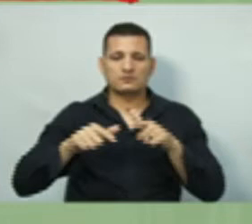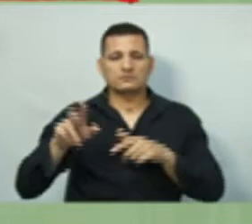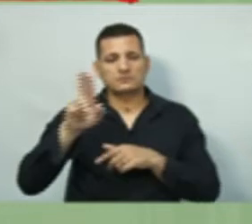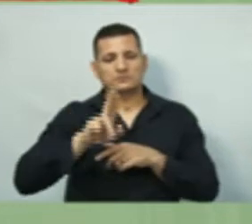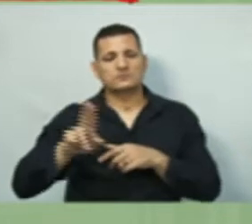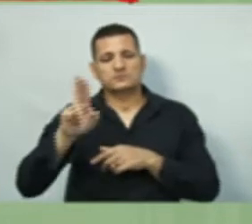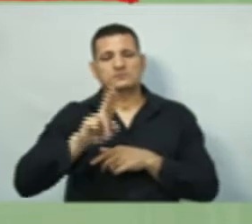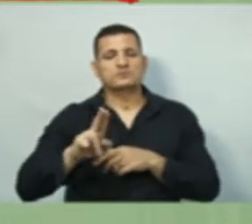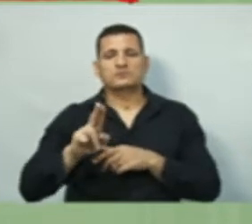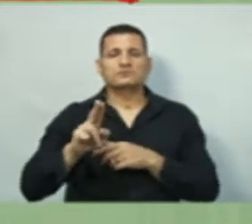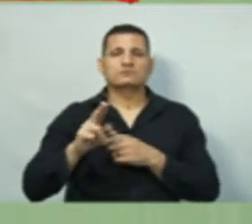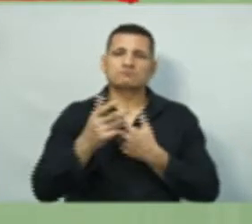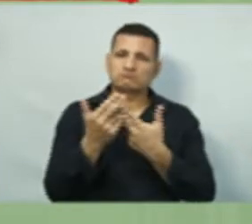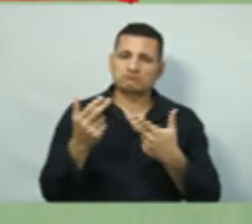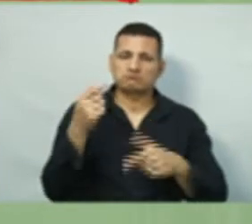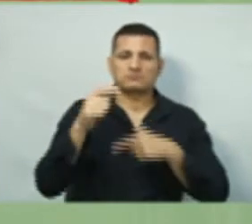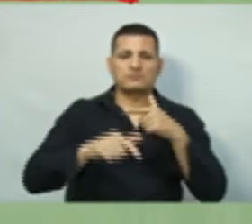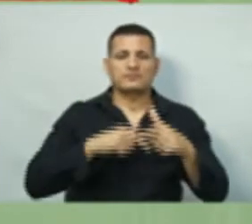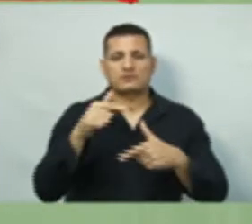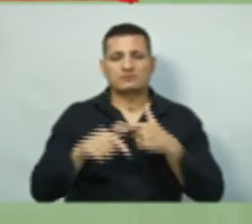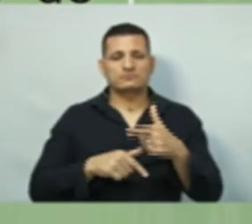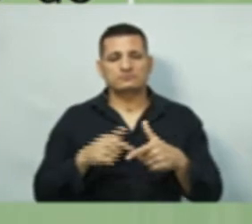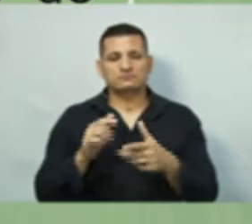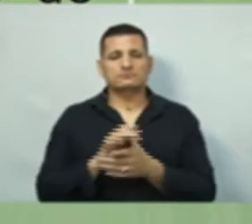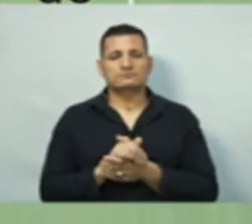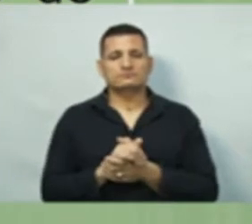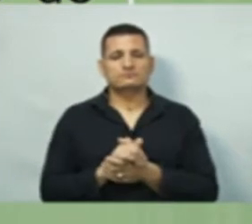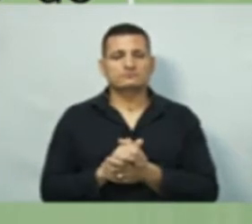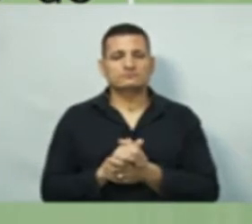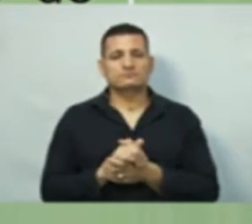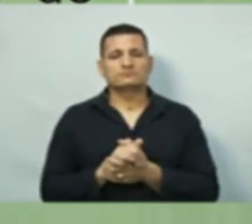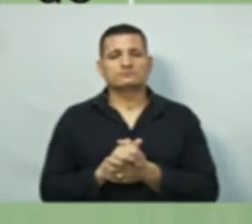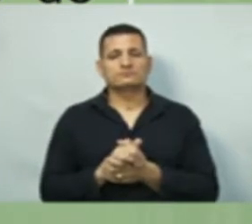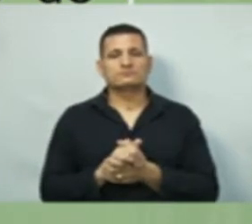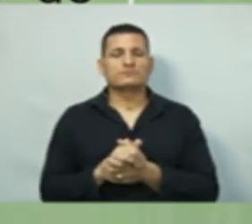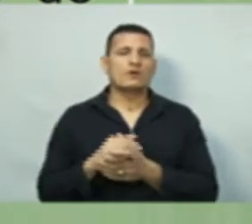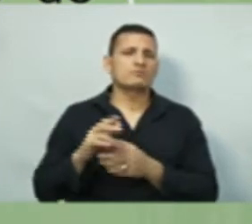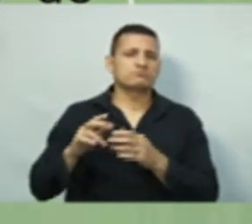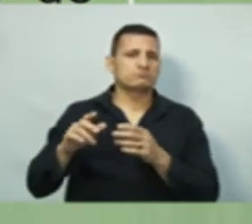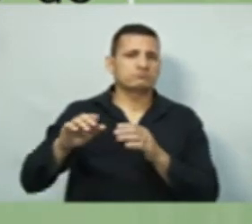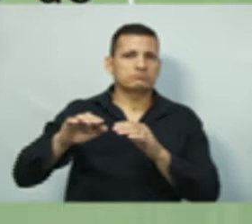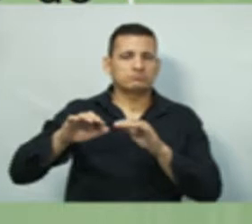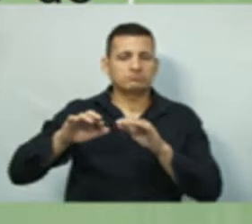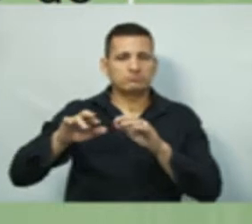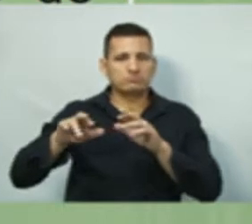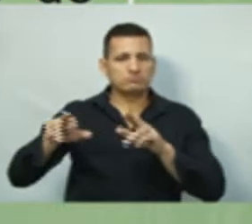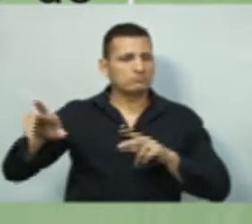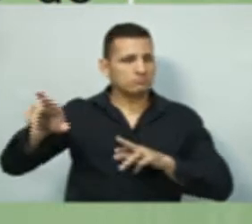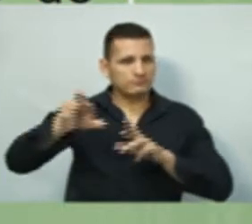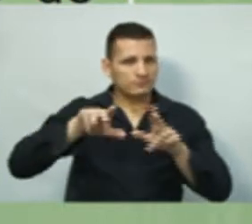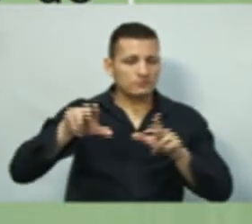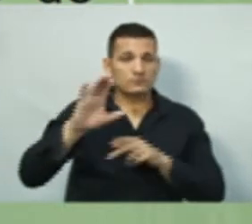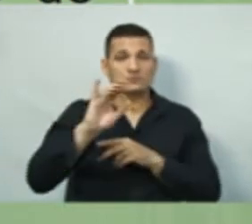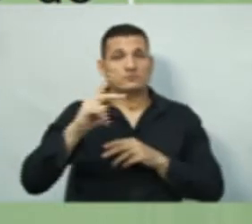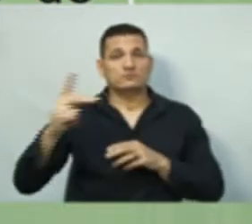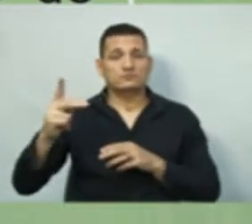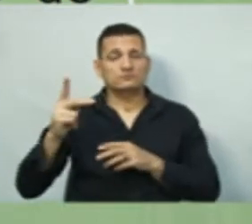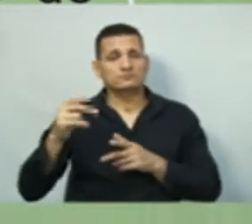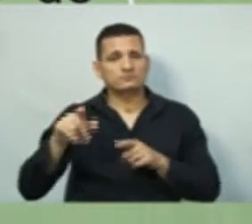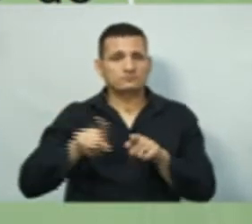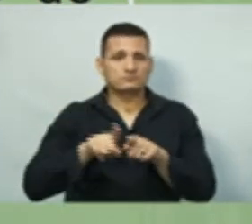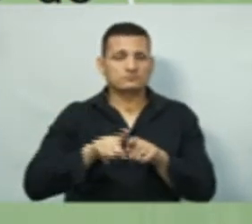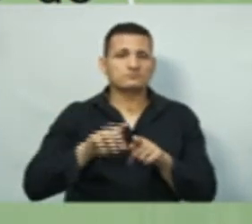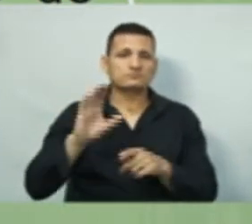dos serviços. Além de singulares, centrais ou federações, há as confederações de cooperativas,